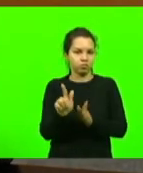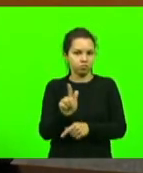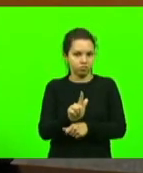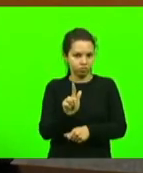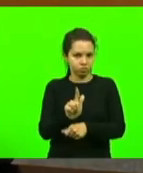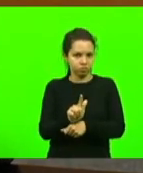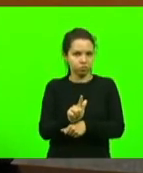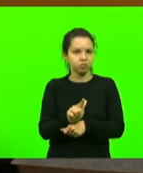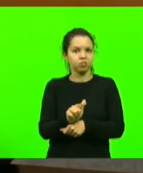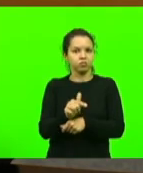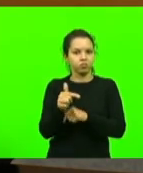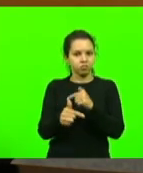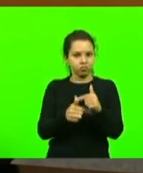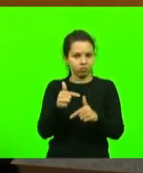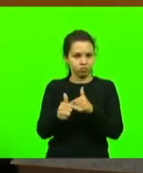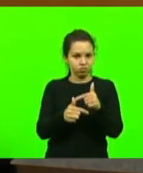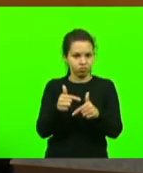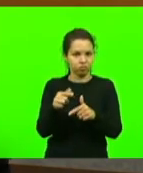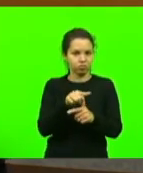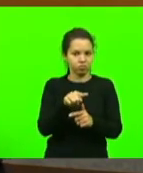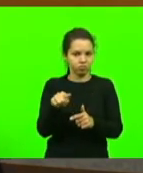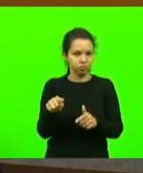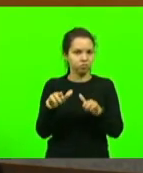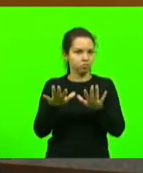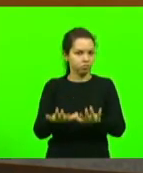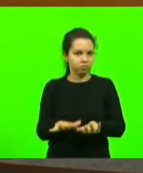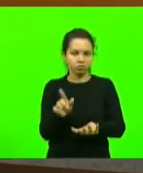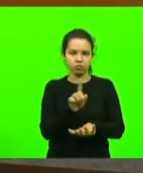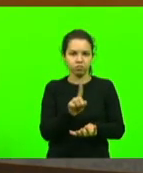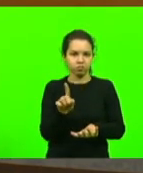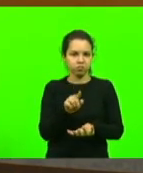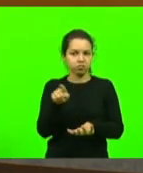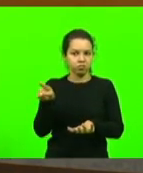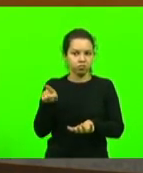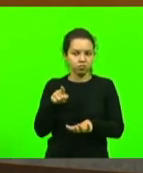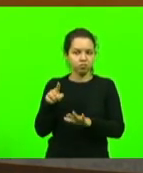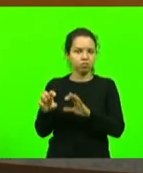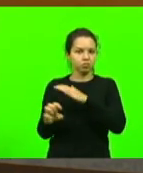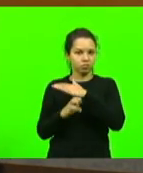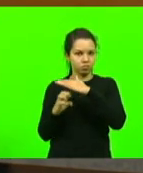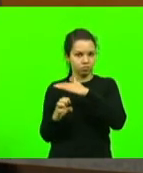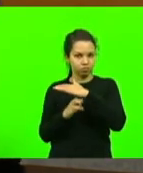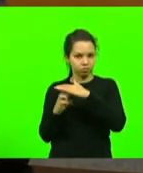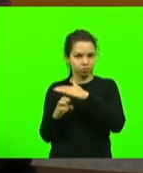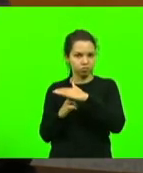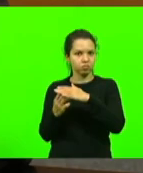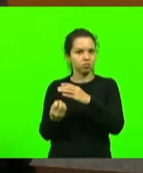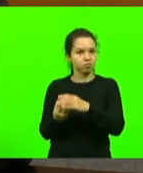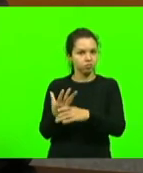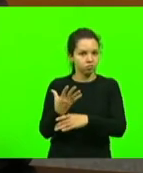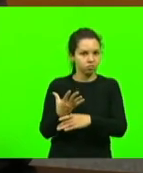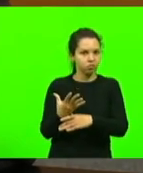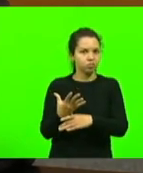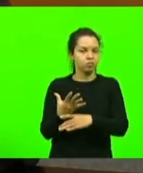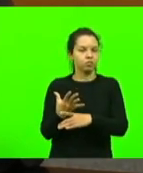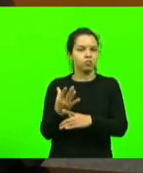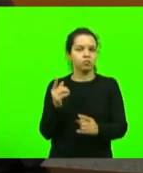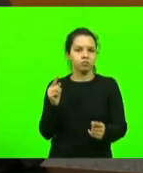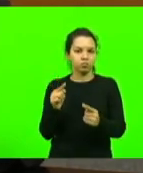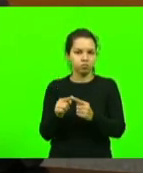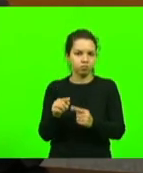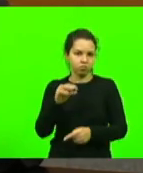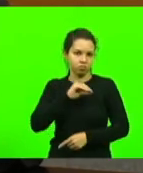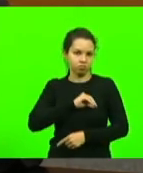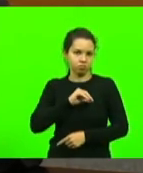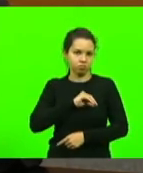trabalhadores Oi e essa essas empresas criadas entre aspas com o fim não